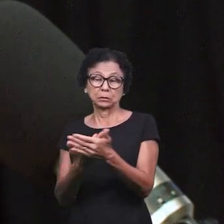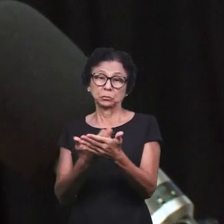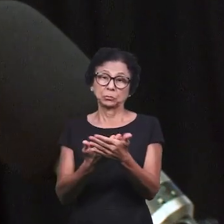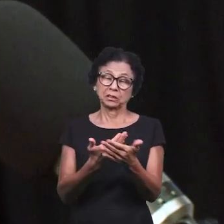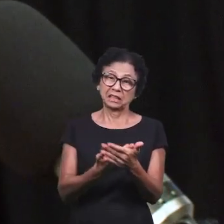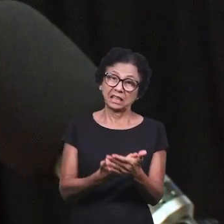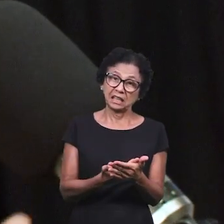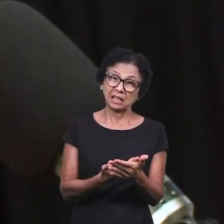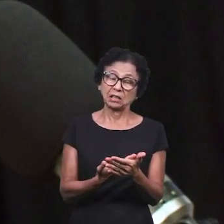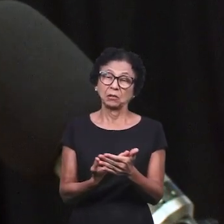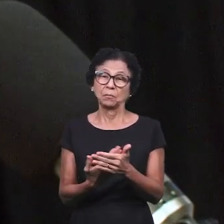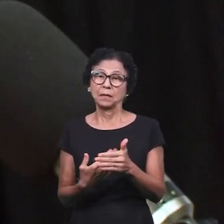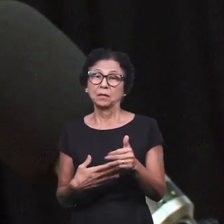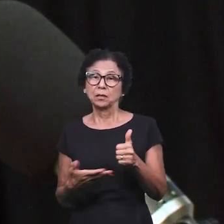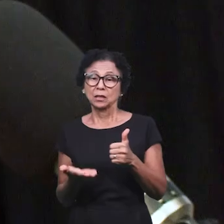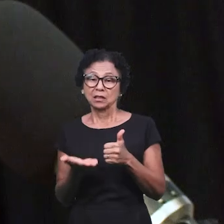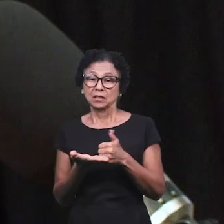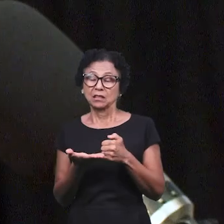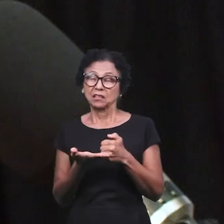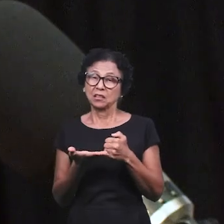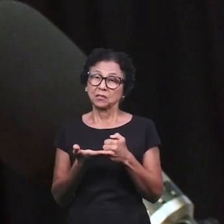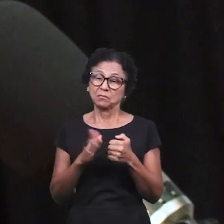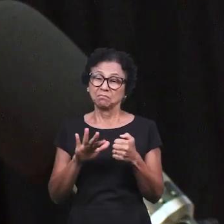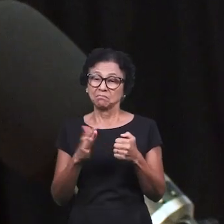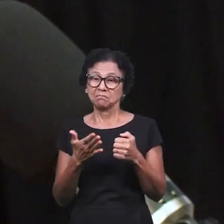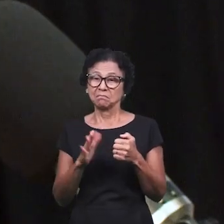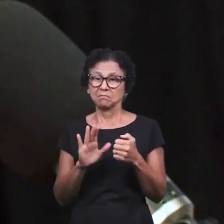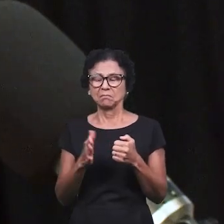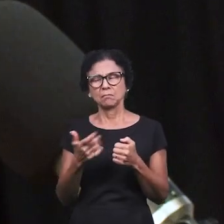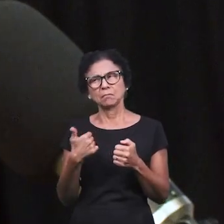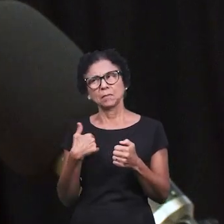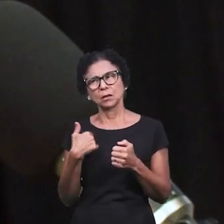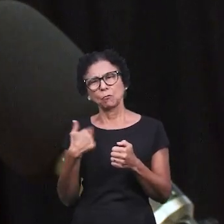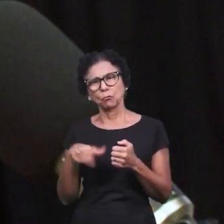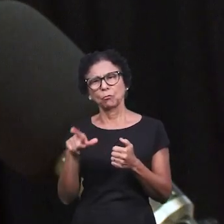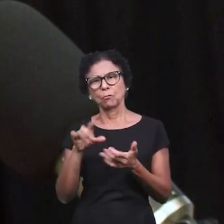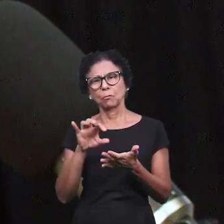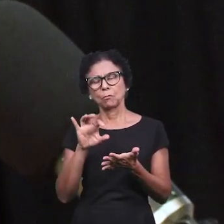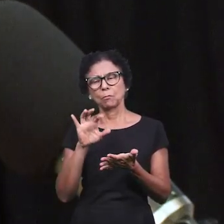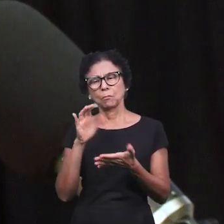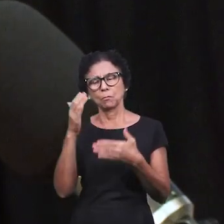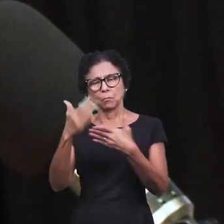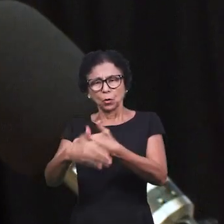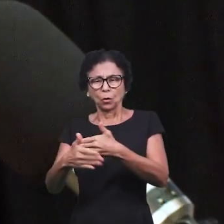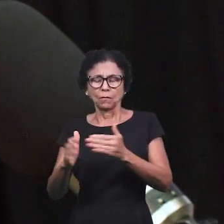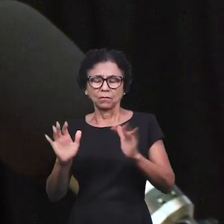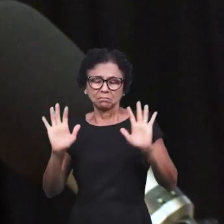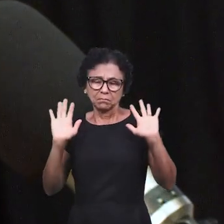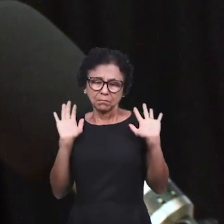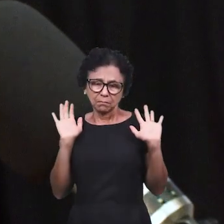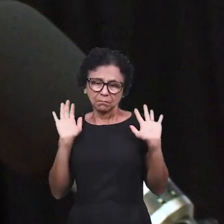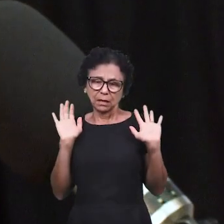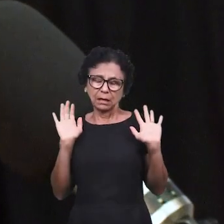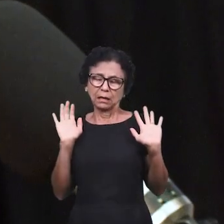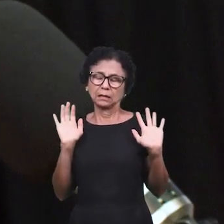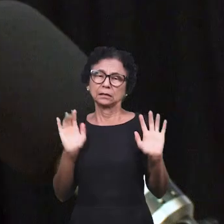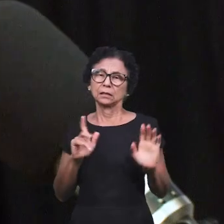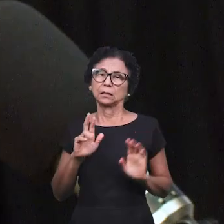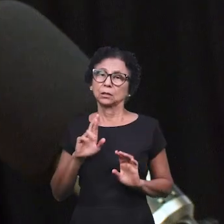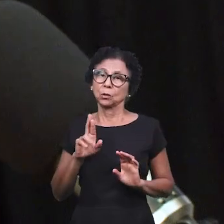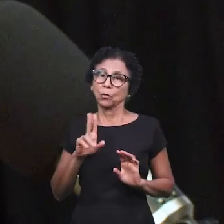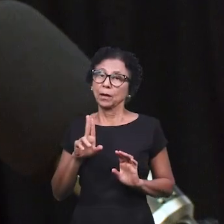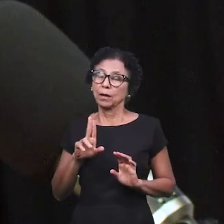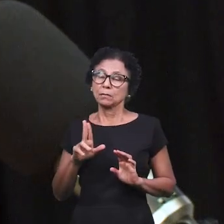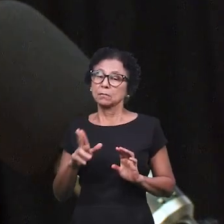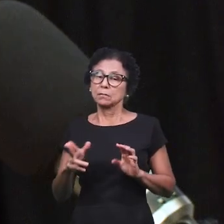estava ainda num nível bom, mas eu saí da prova com a sensação seguinte, olha, esse não é o meu concurso, mas sabe o quê?